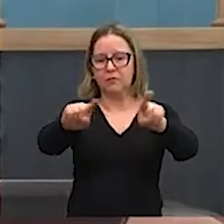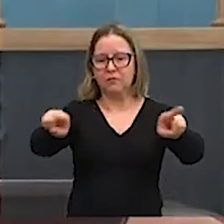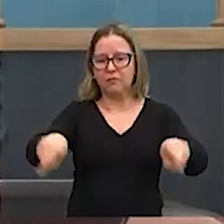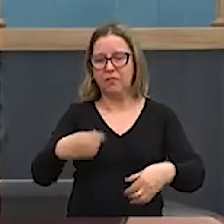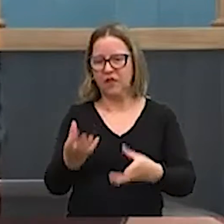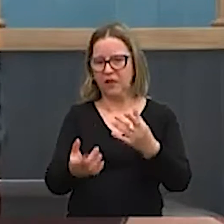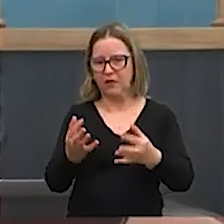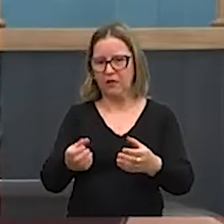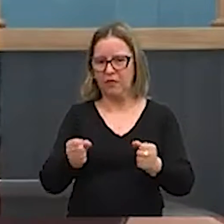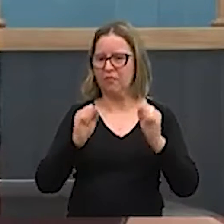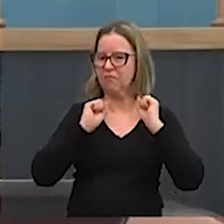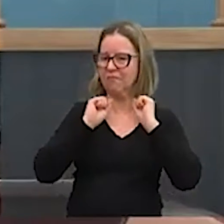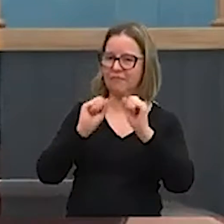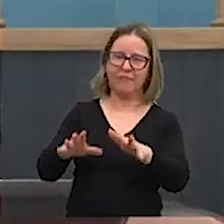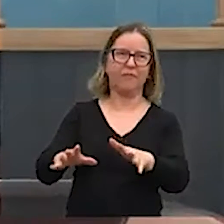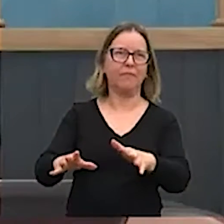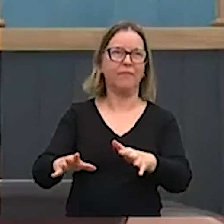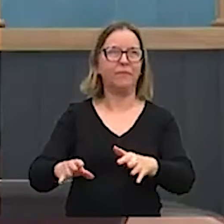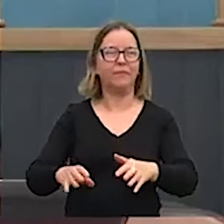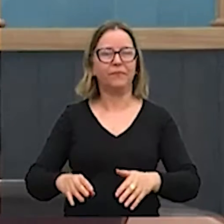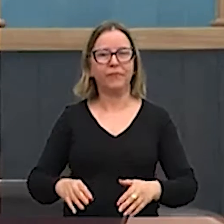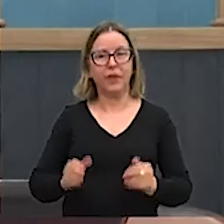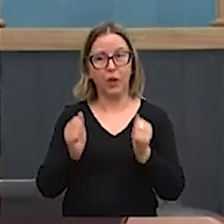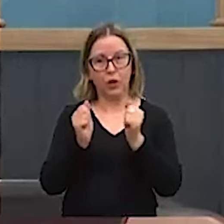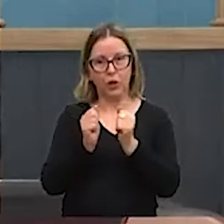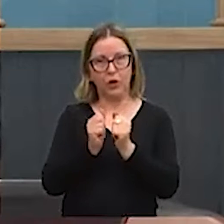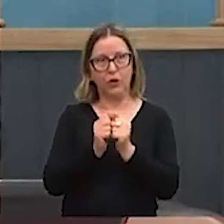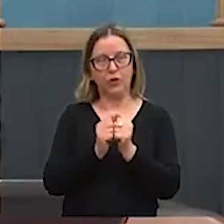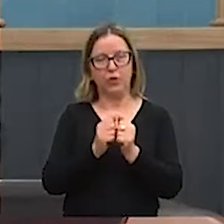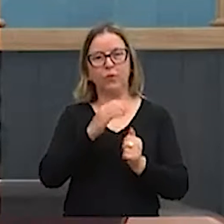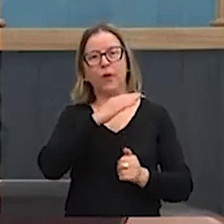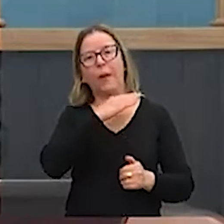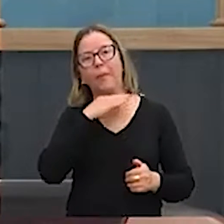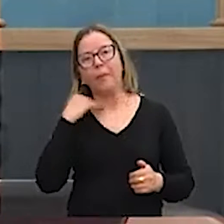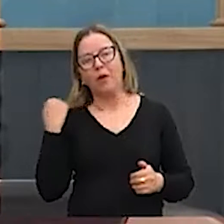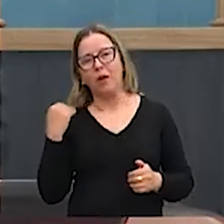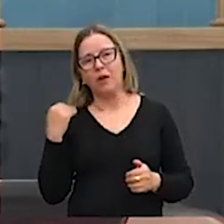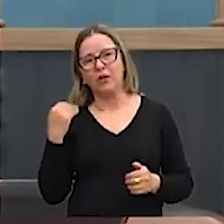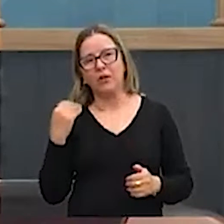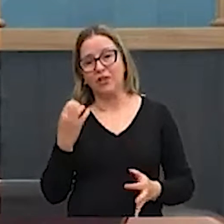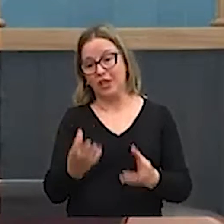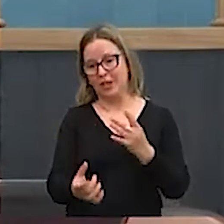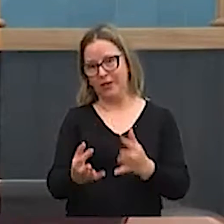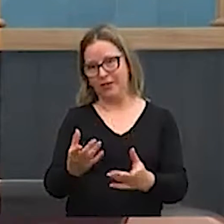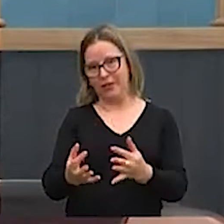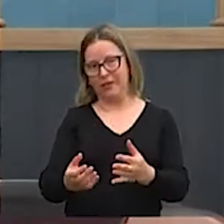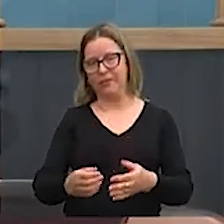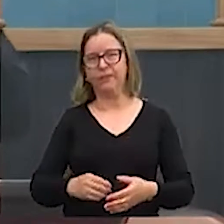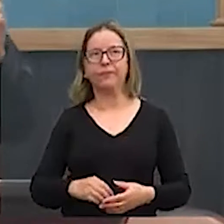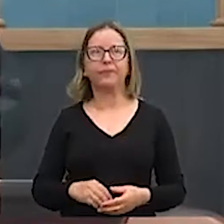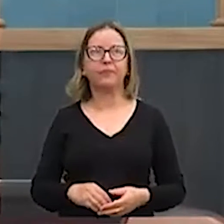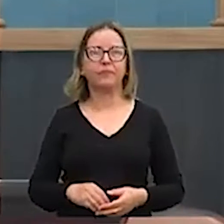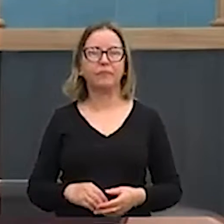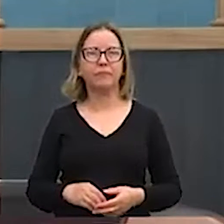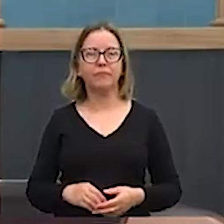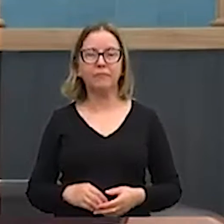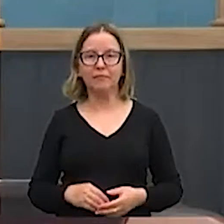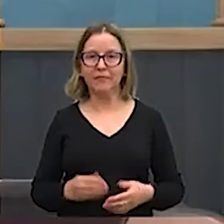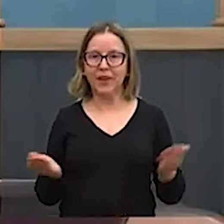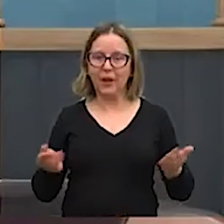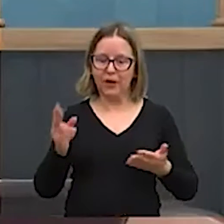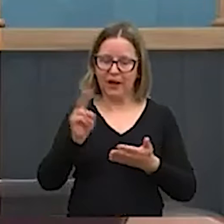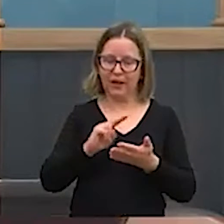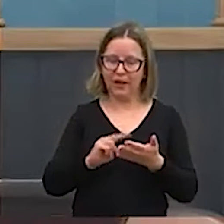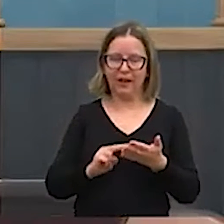no lago de fogo, junto com a morte e o inferno. Vamos ler agora o